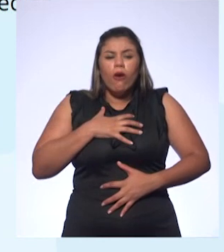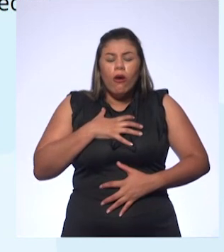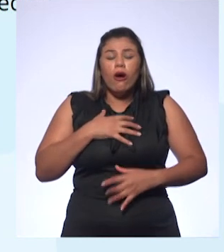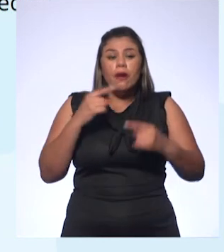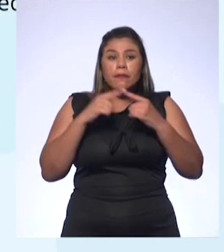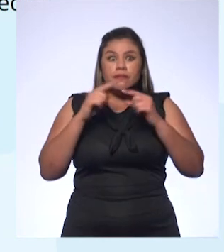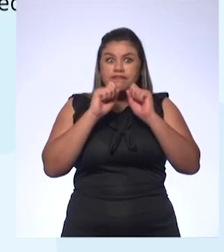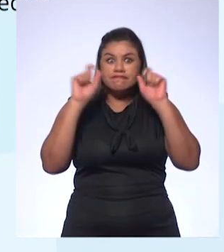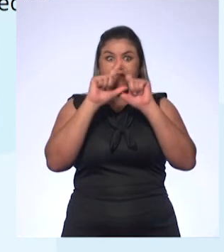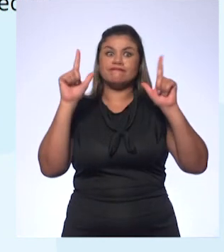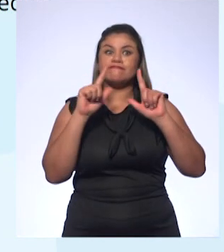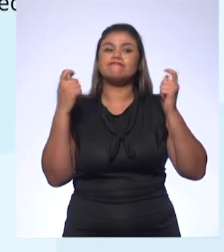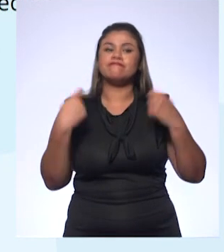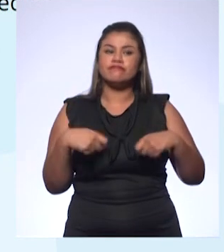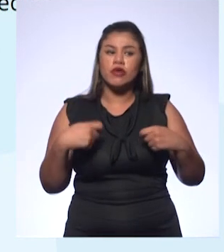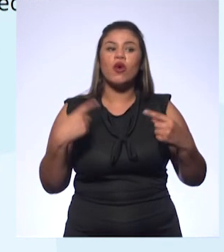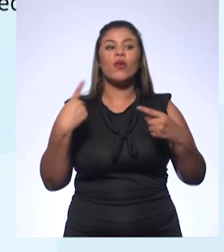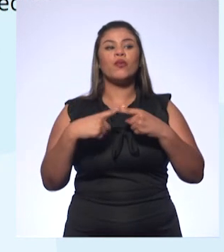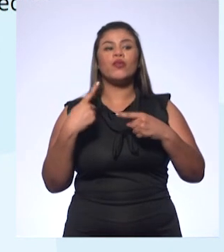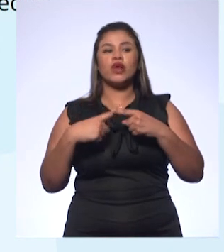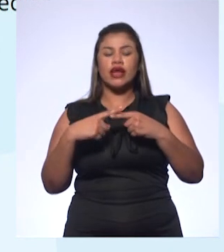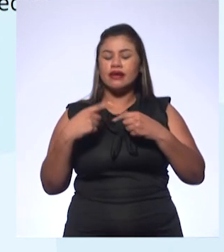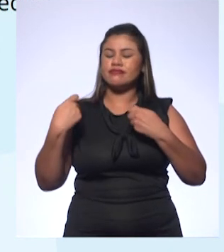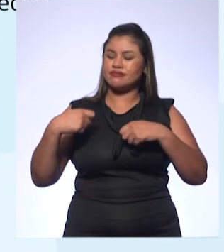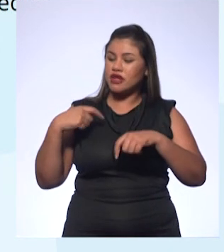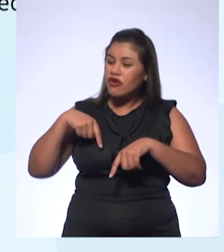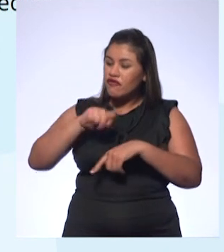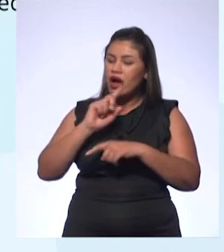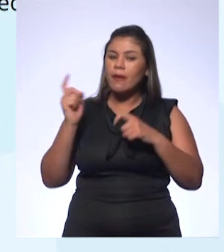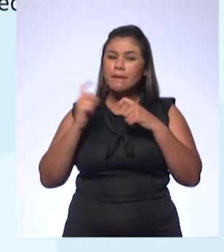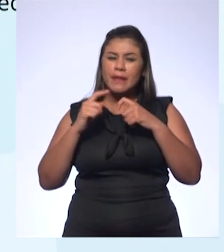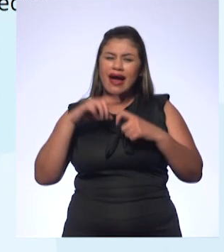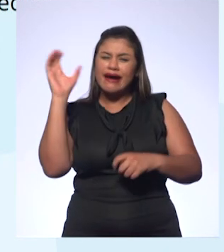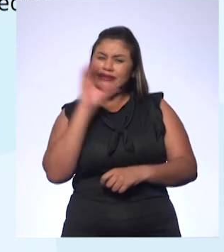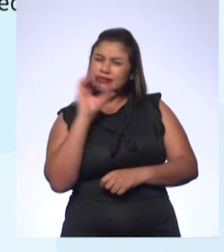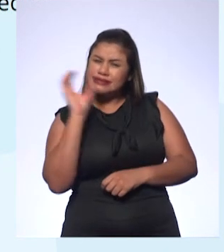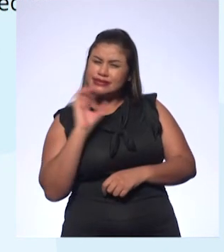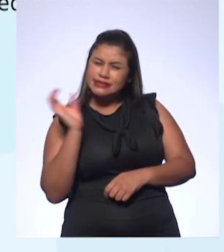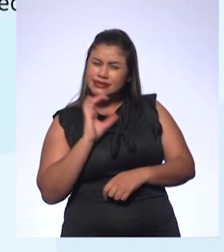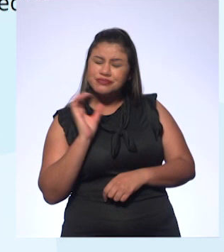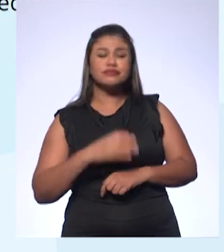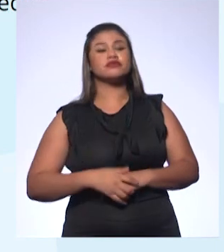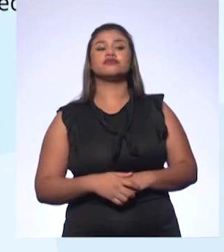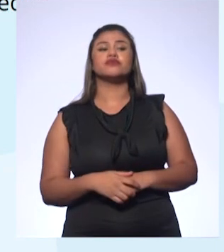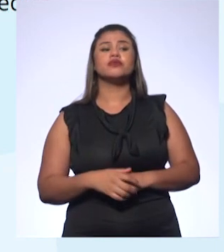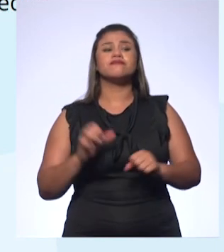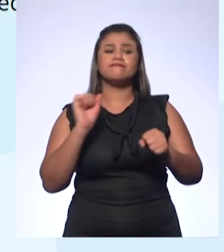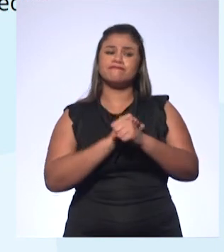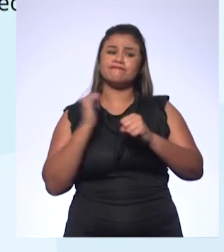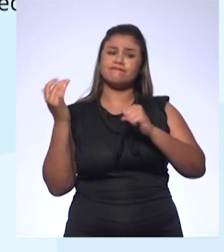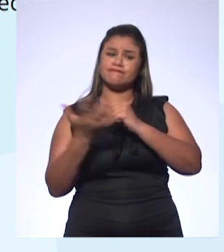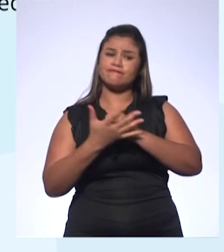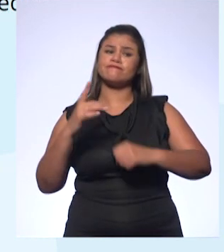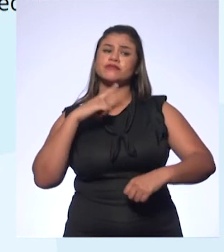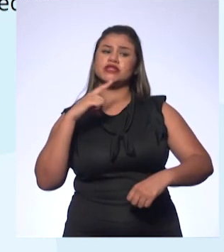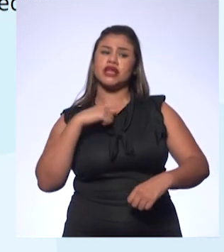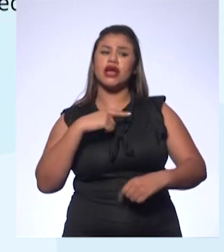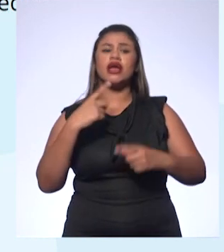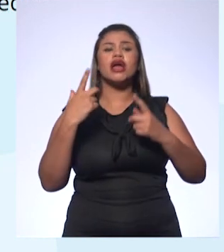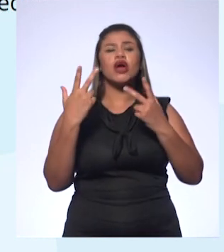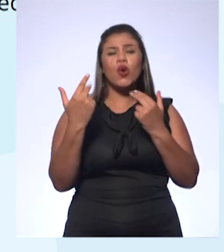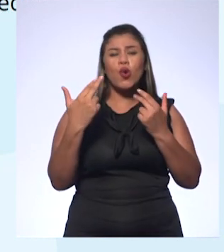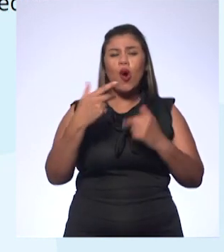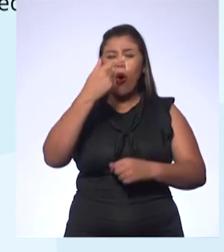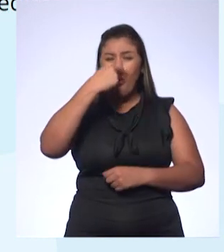de alerta, sendo essencial buscar ajuda médica o mais rápido possível. A Covid-19 possui